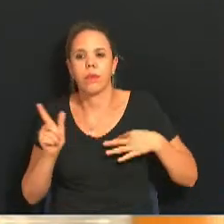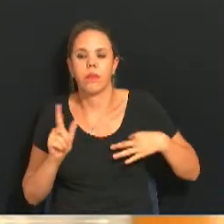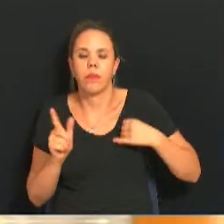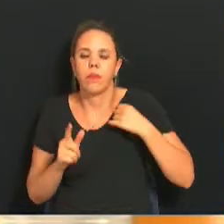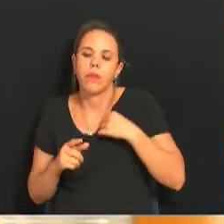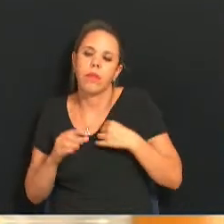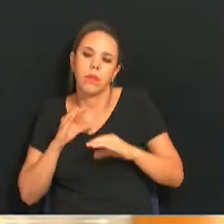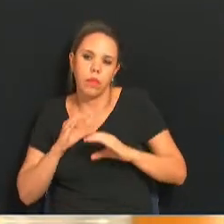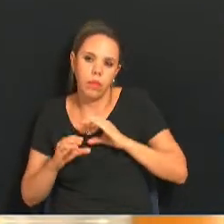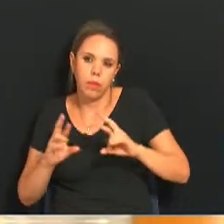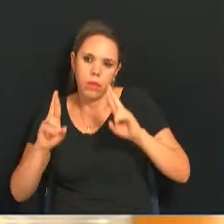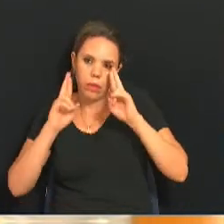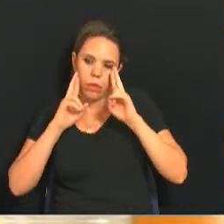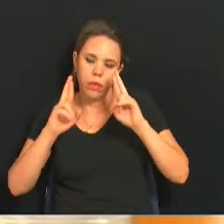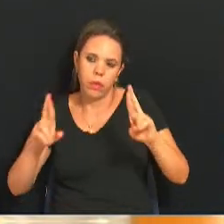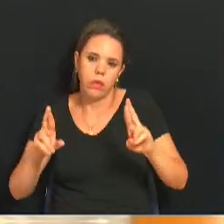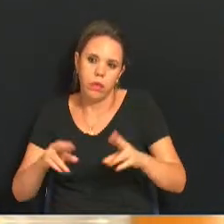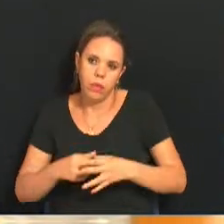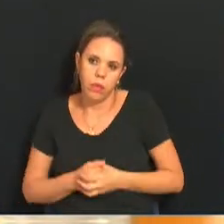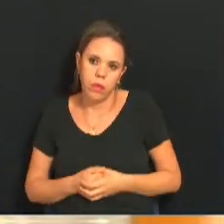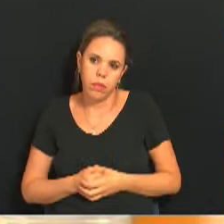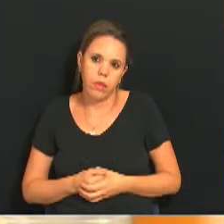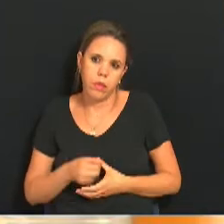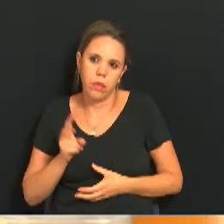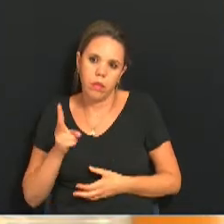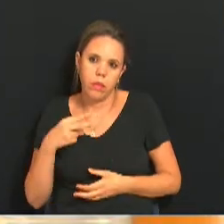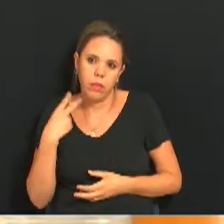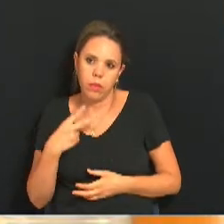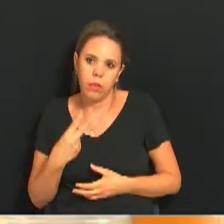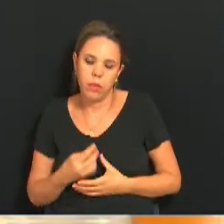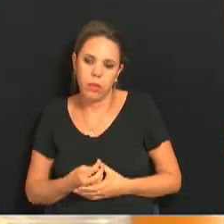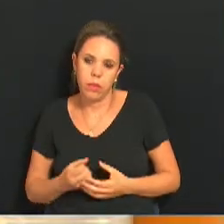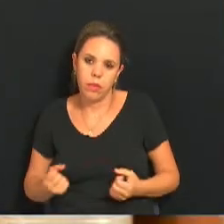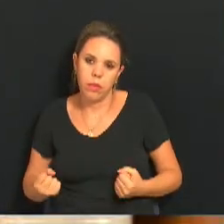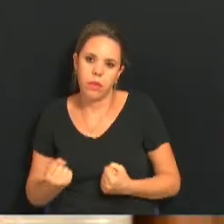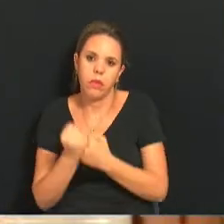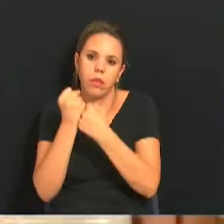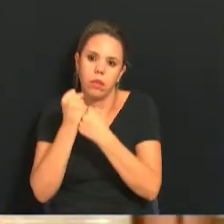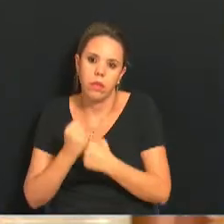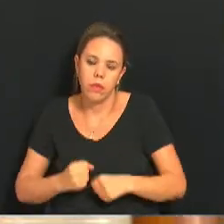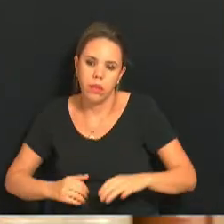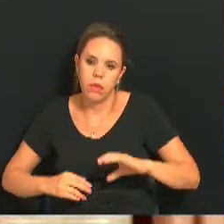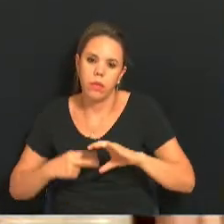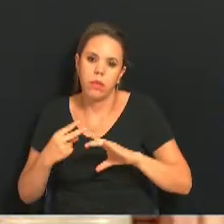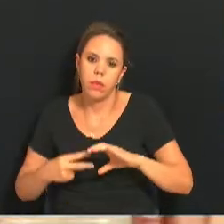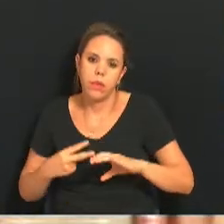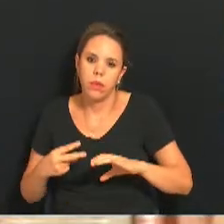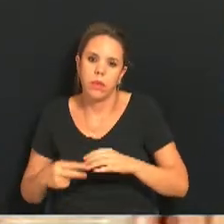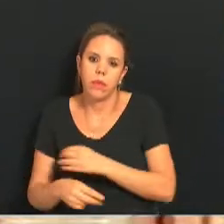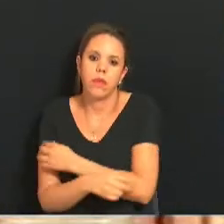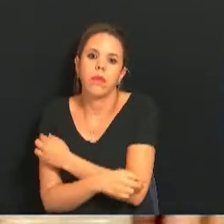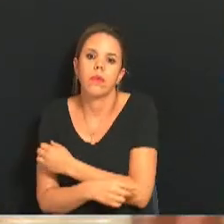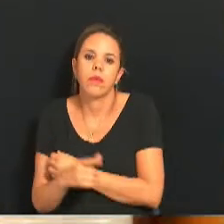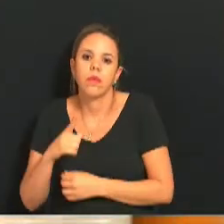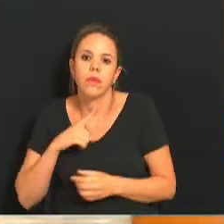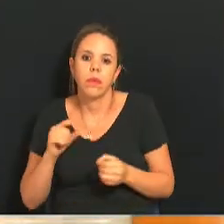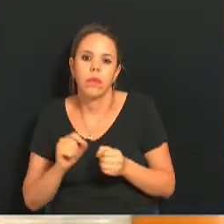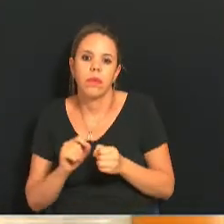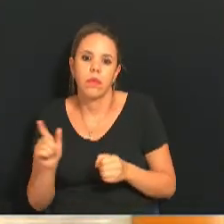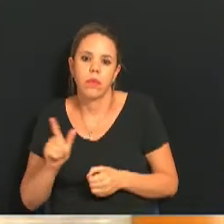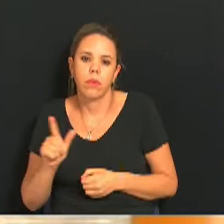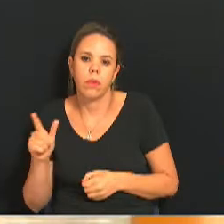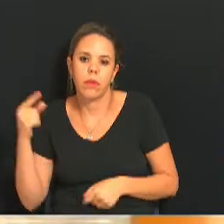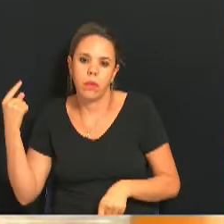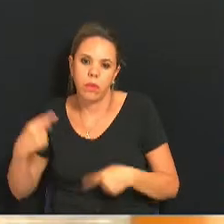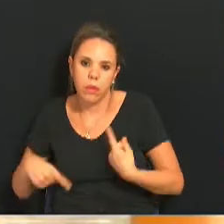diabo respeito respeitando sempre os vereadores né o apoio para Canadá pública gente tem que ser devagar com as